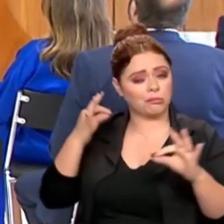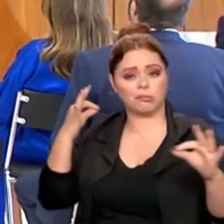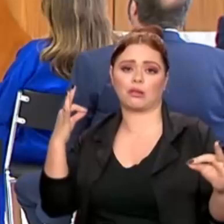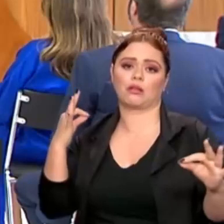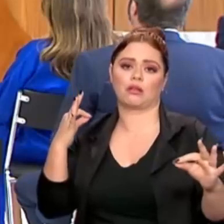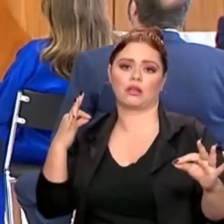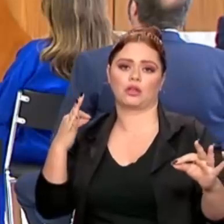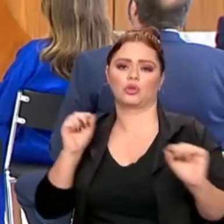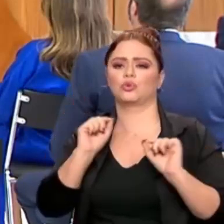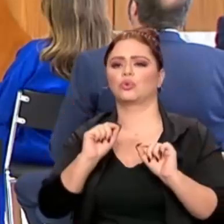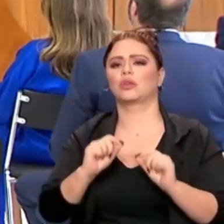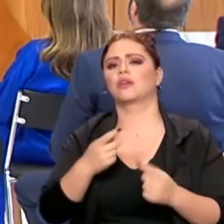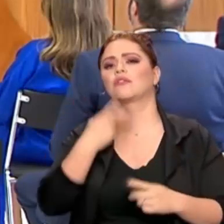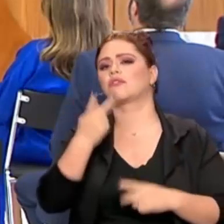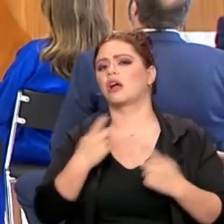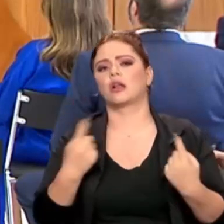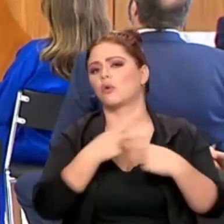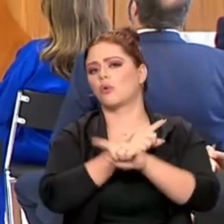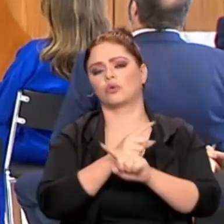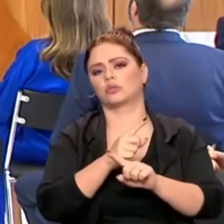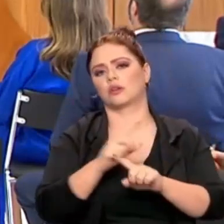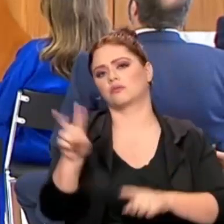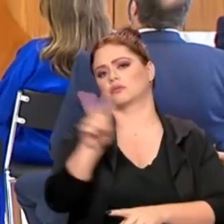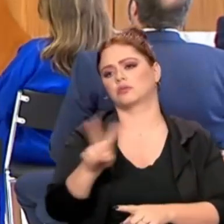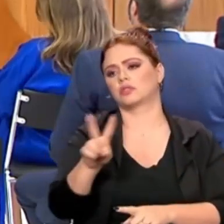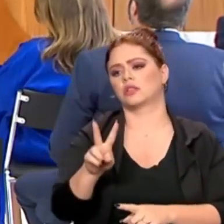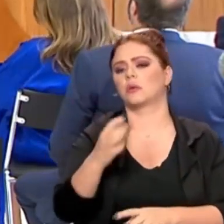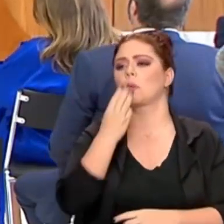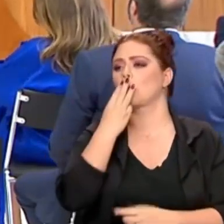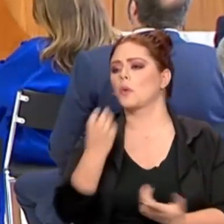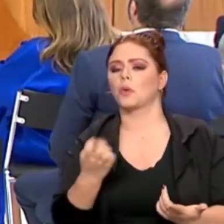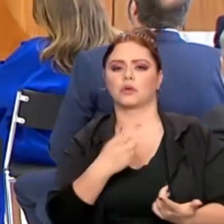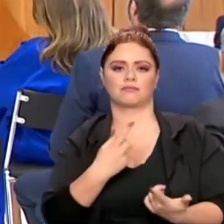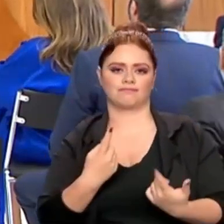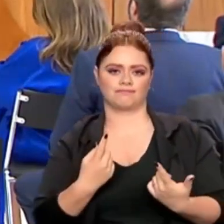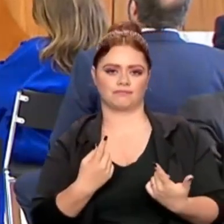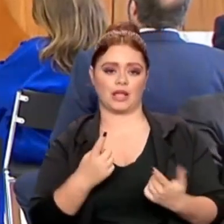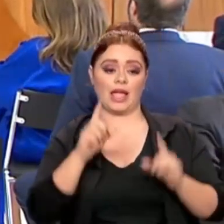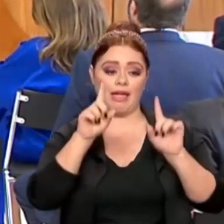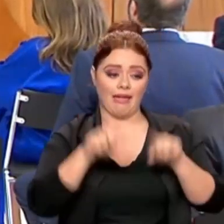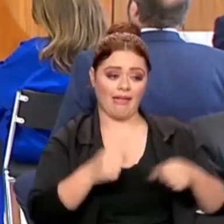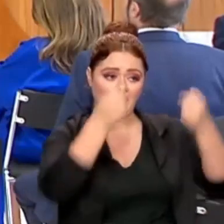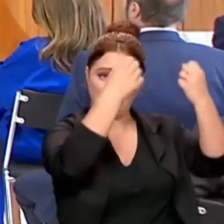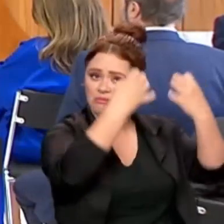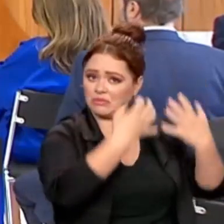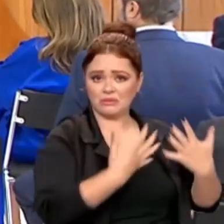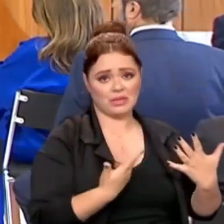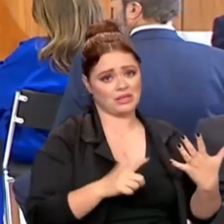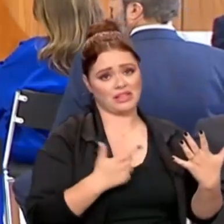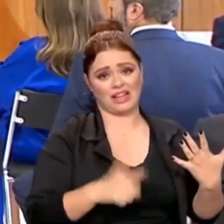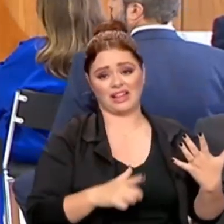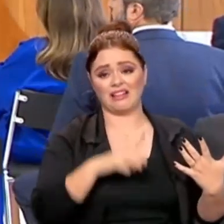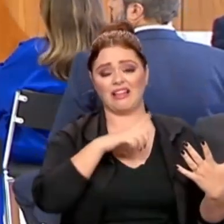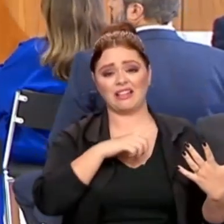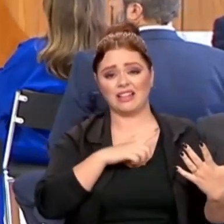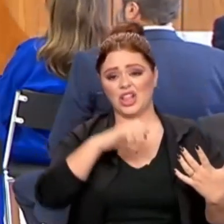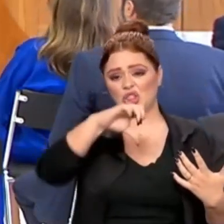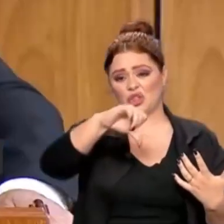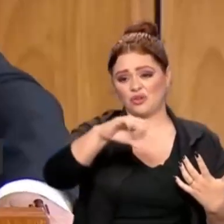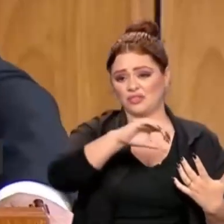você. É efetivamente inexplicável um país ter 900